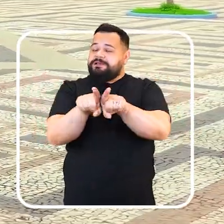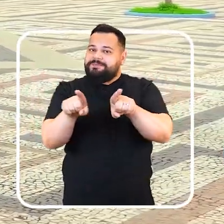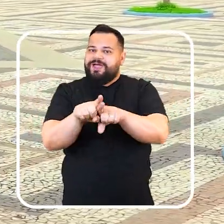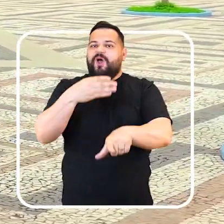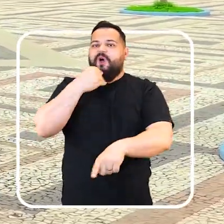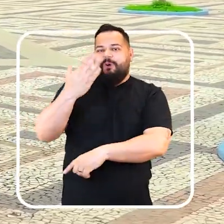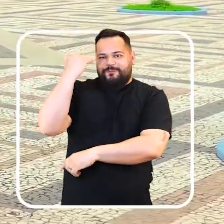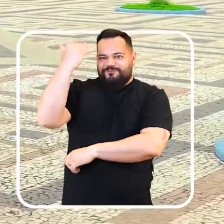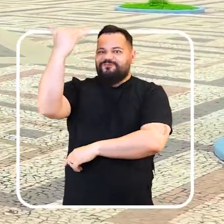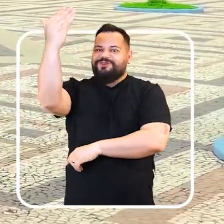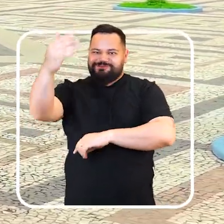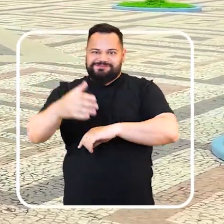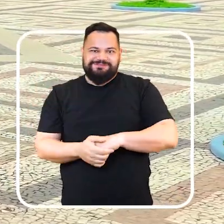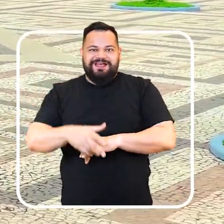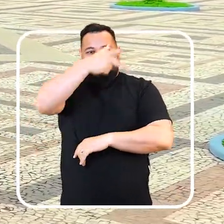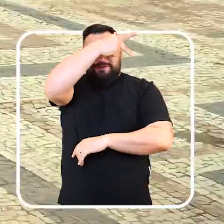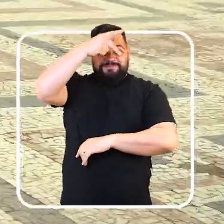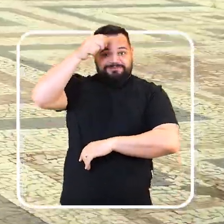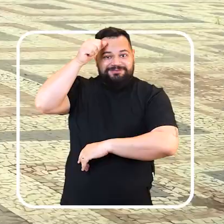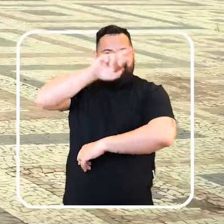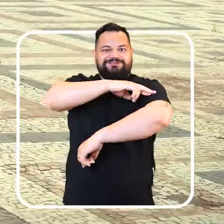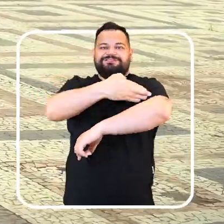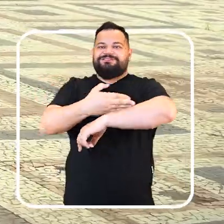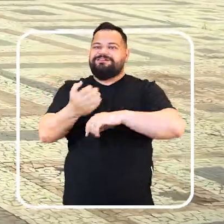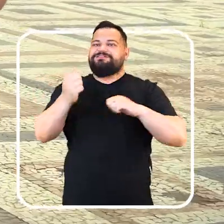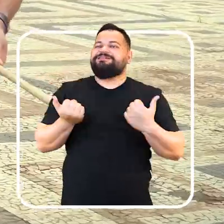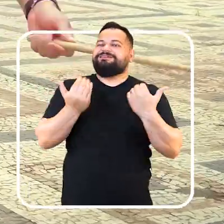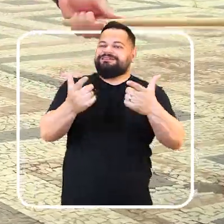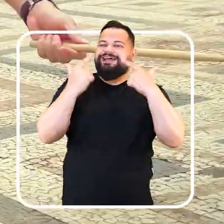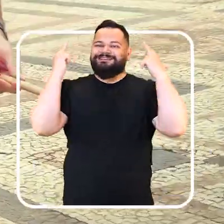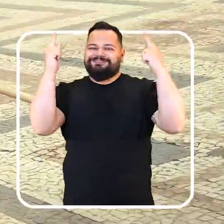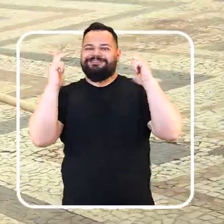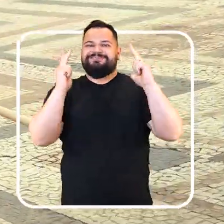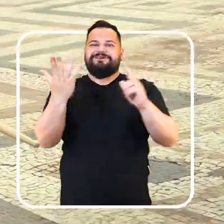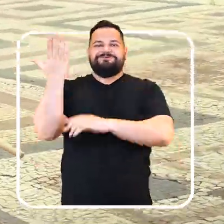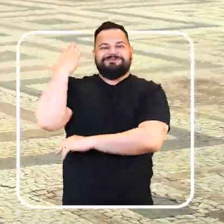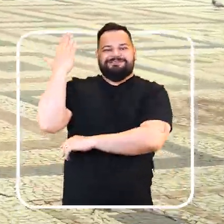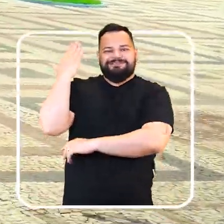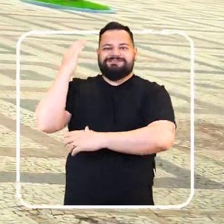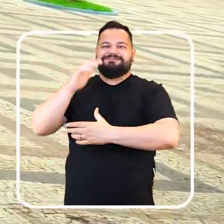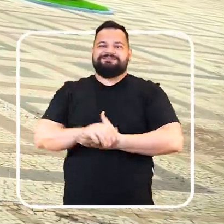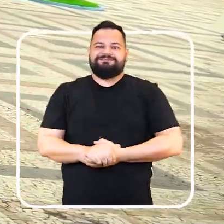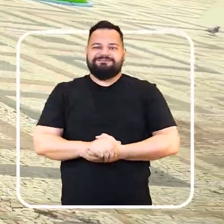atração nacional Vanderlei Andrade. É a Prefeitura de Rio Branco garantindo diversão como antigamente.